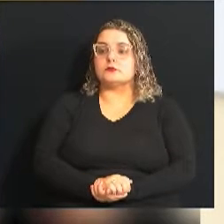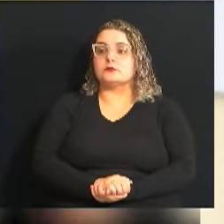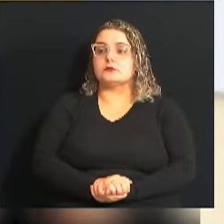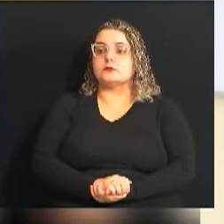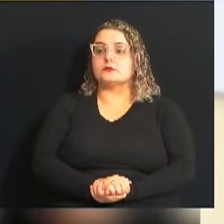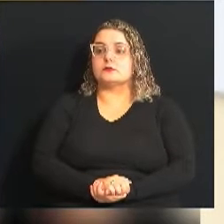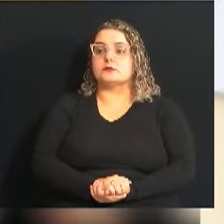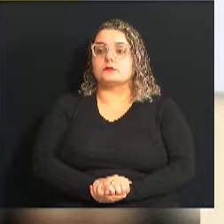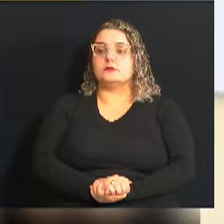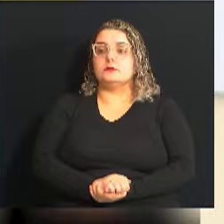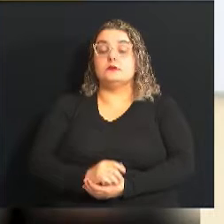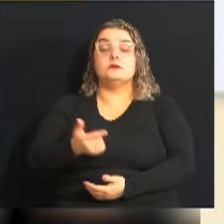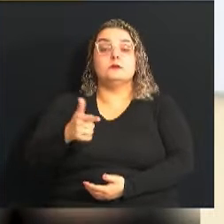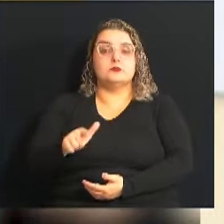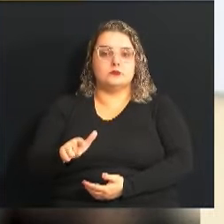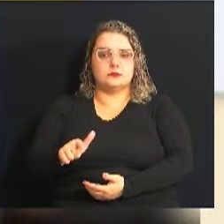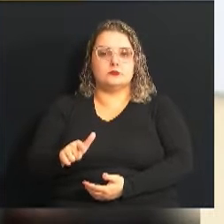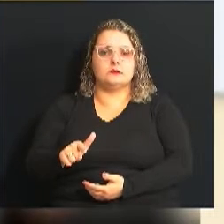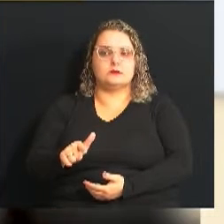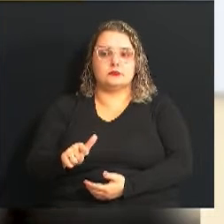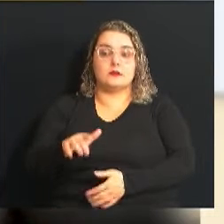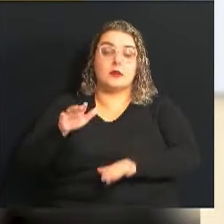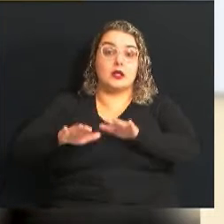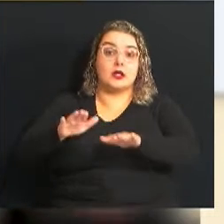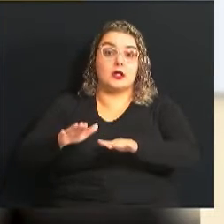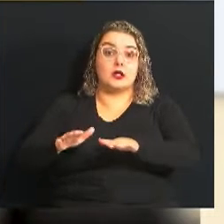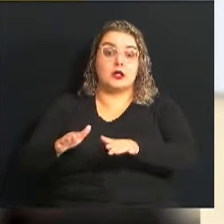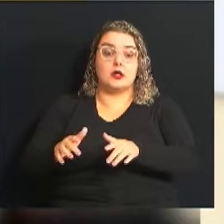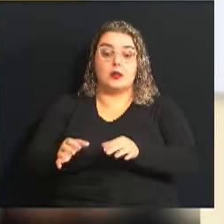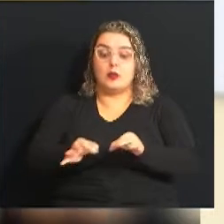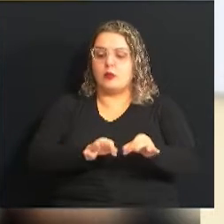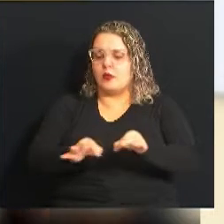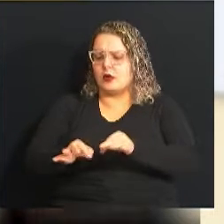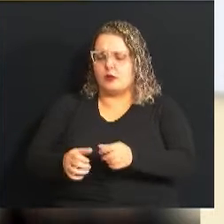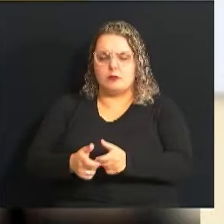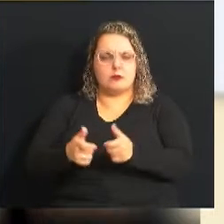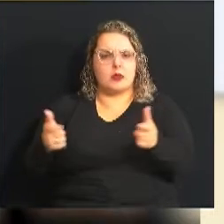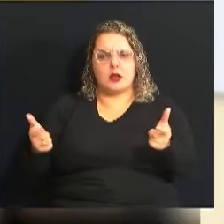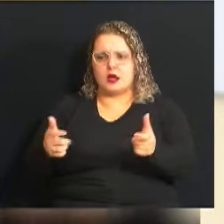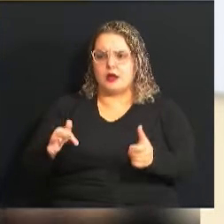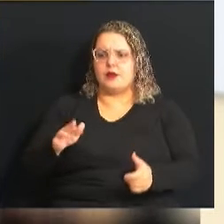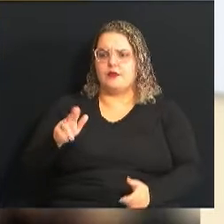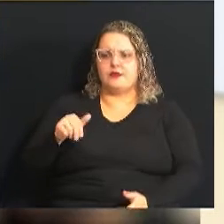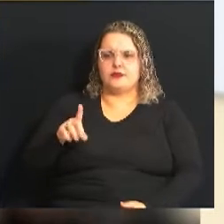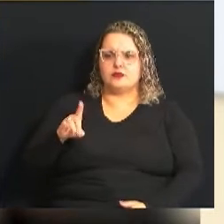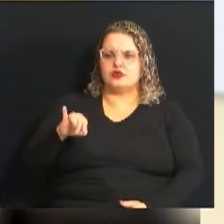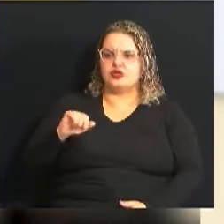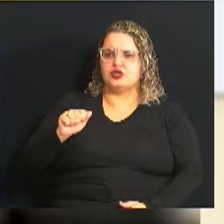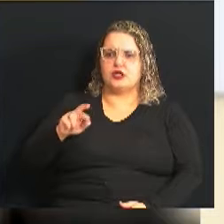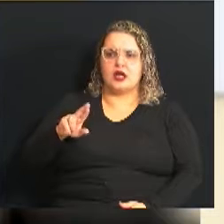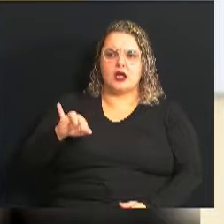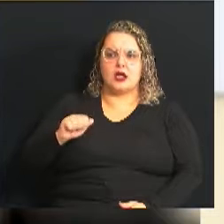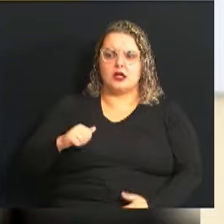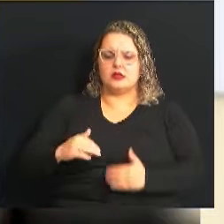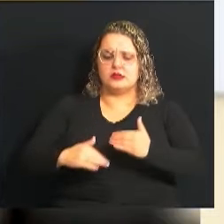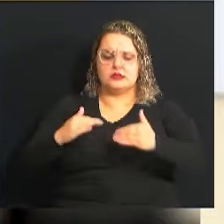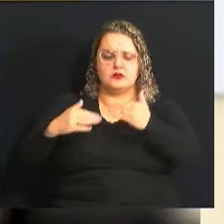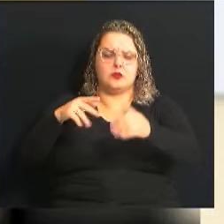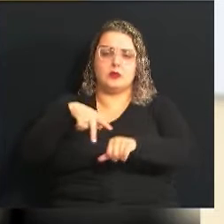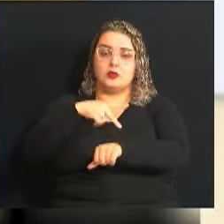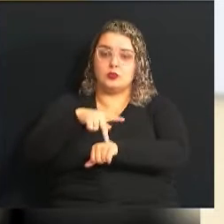dar continuidade a esse que talvez seja o maior programa de regularização fundiária em desenvolvimento no